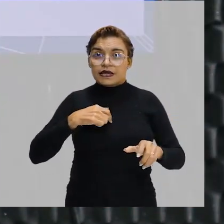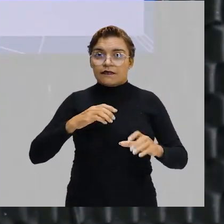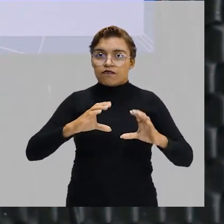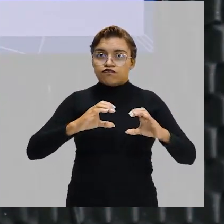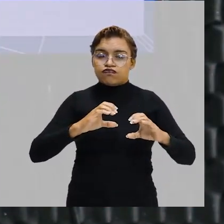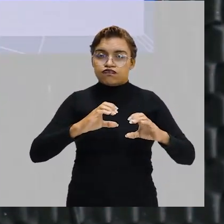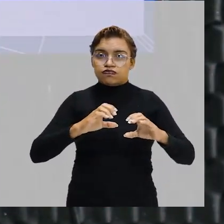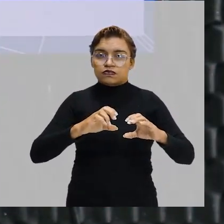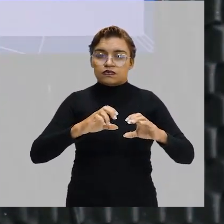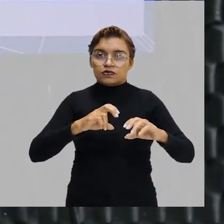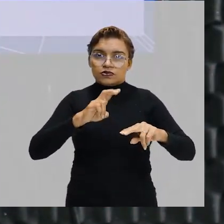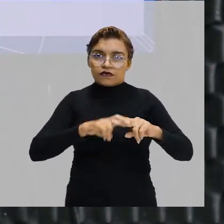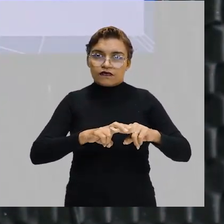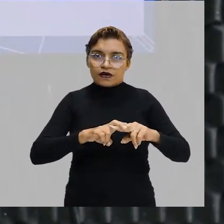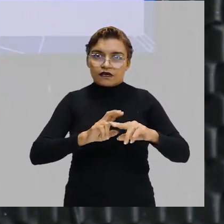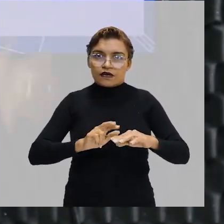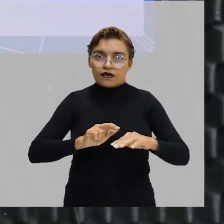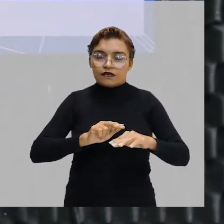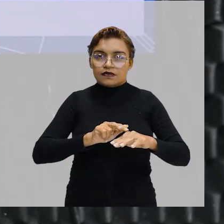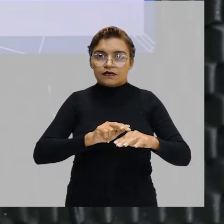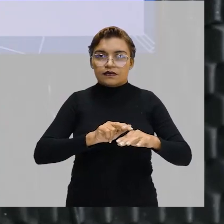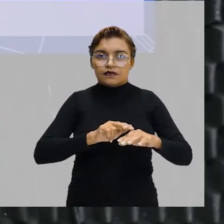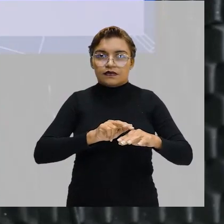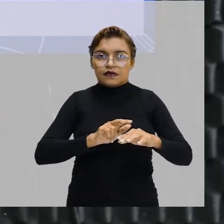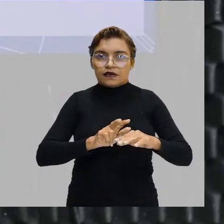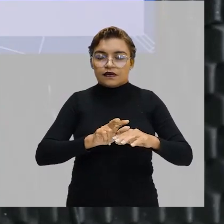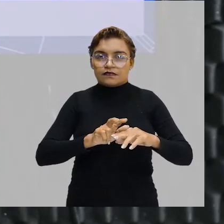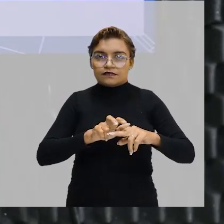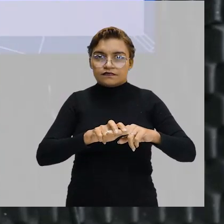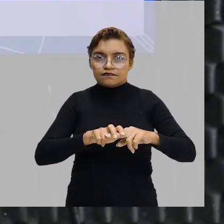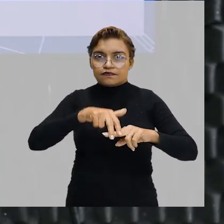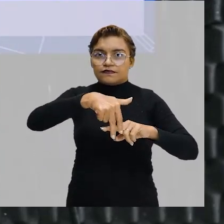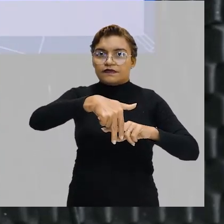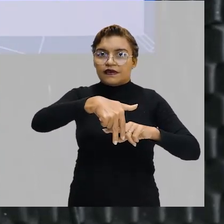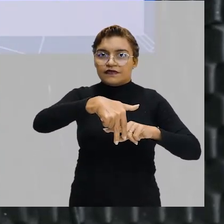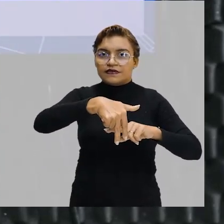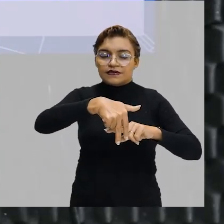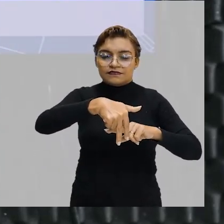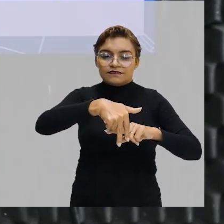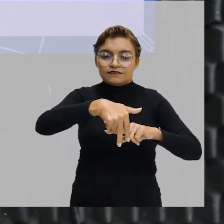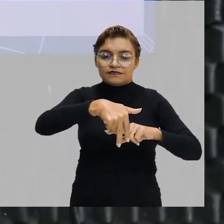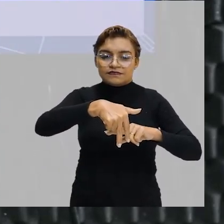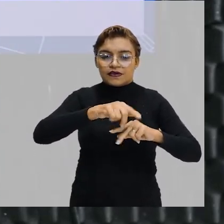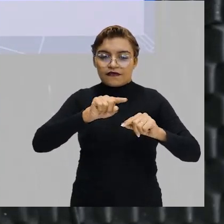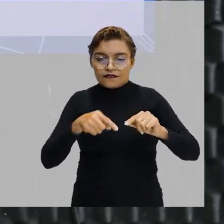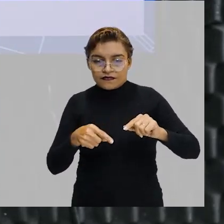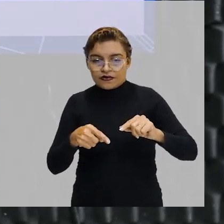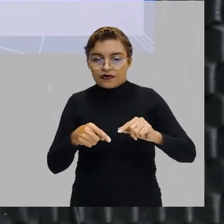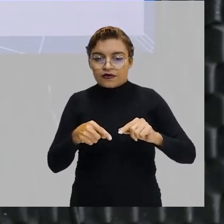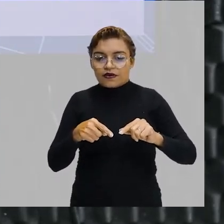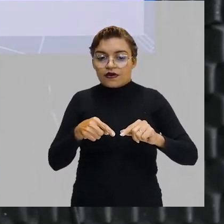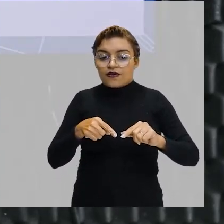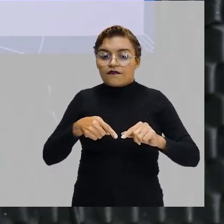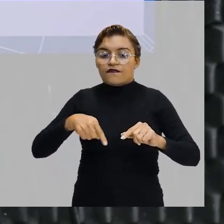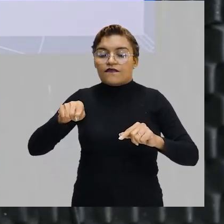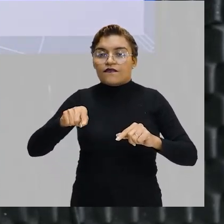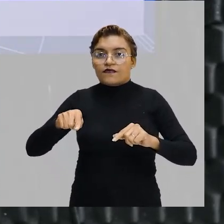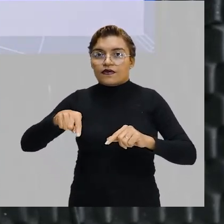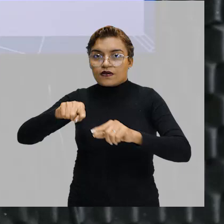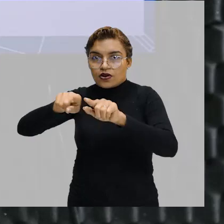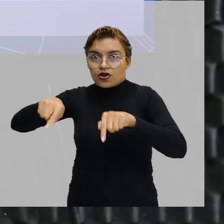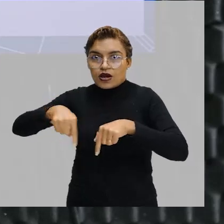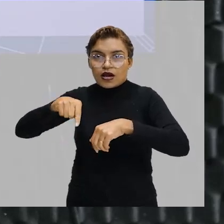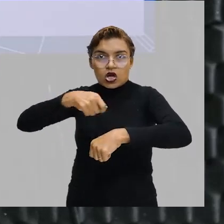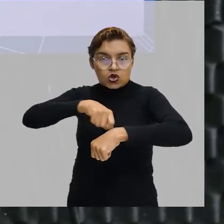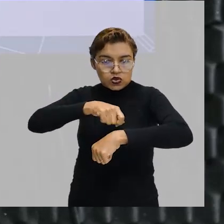eu fui para a cozinha, eu peguei um copo, eu bebi água. Todas completas, tá? Mas elas estabelecem uma lógica que está garantida pelo